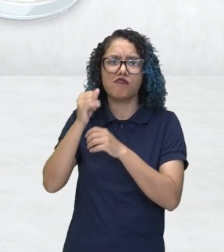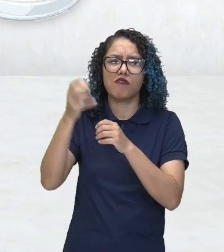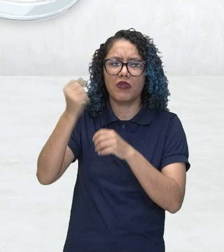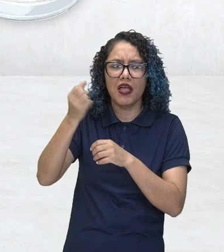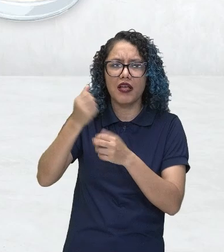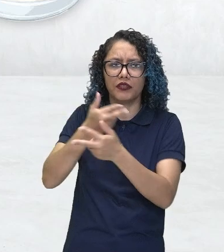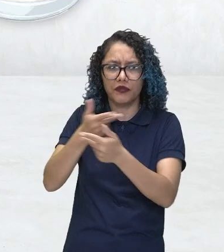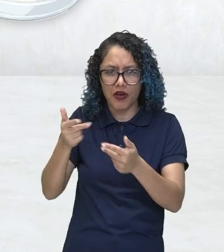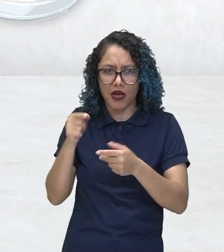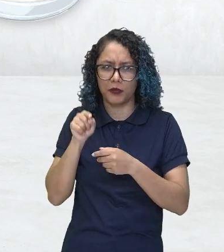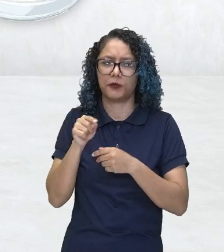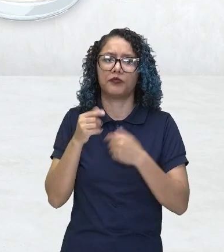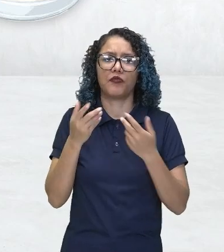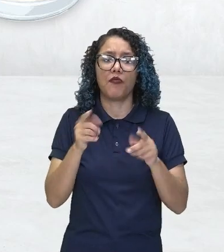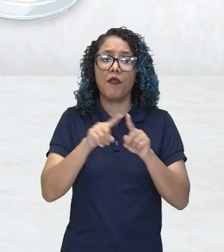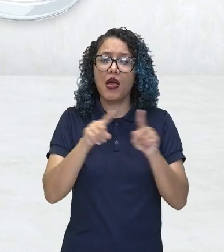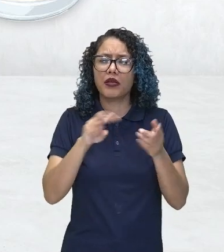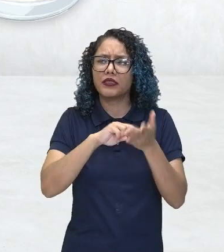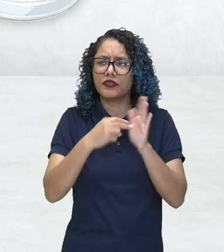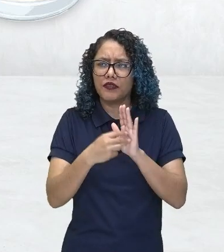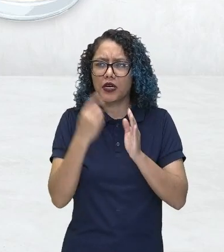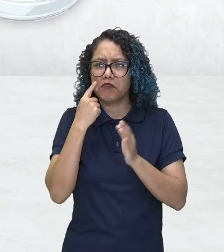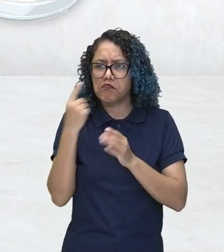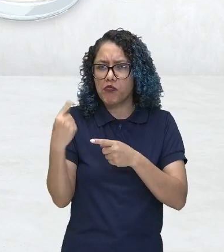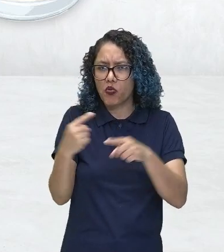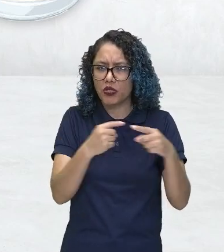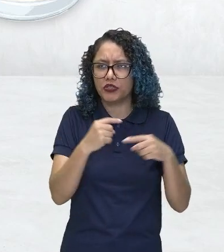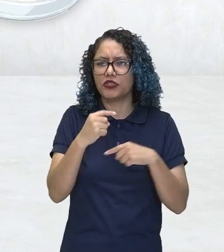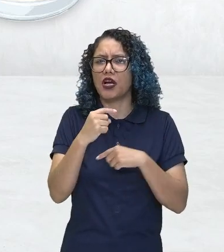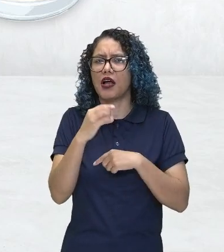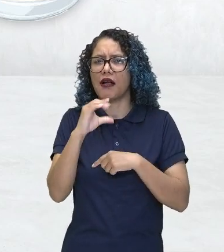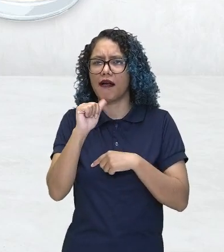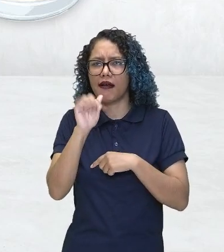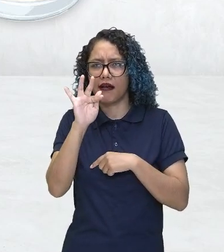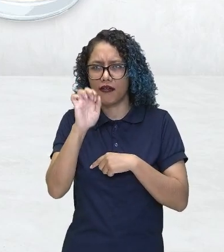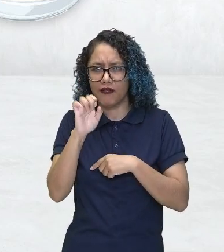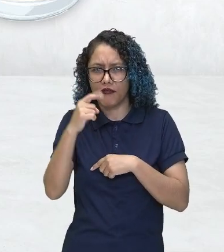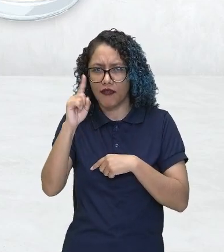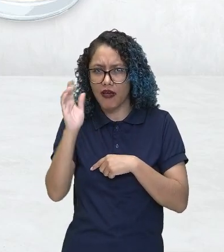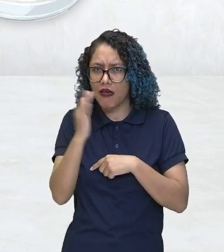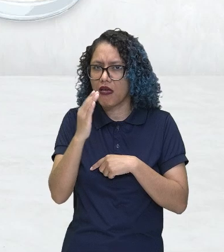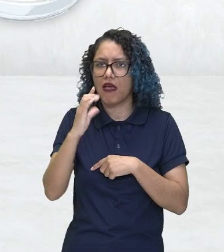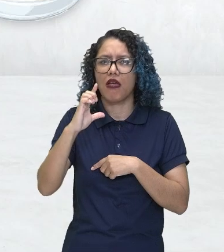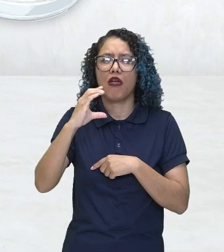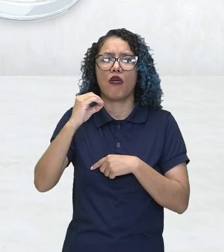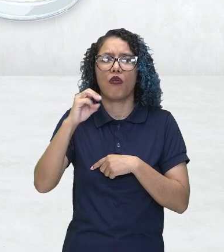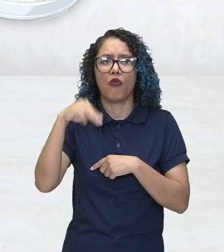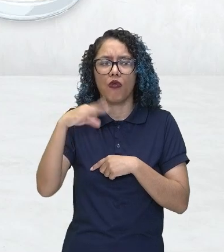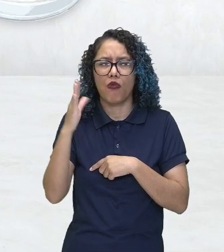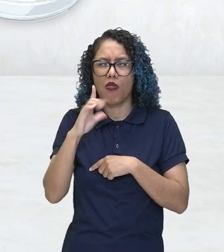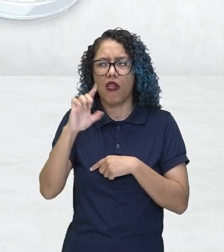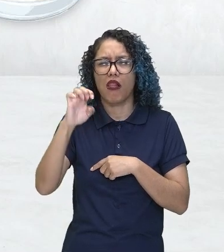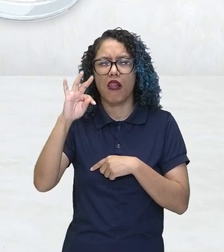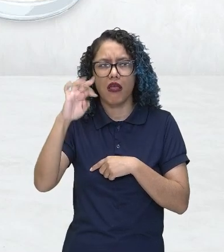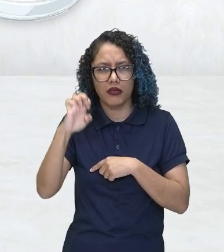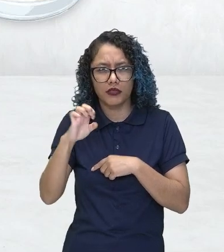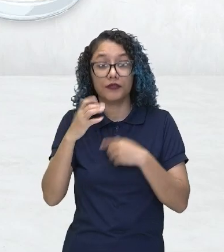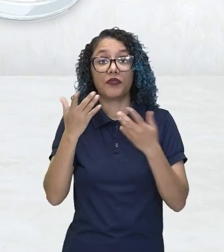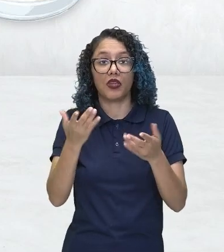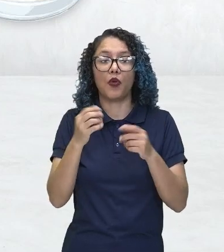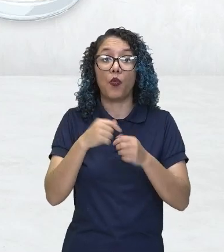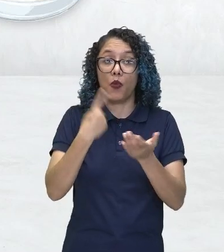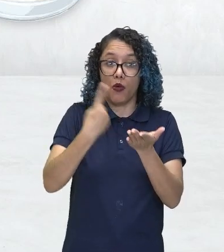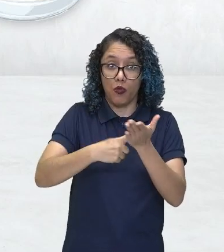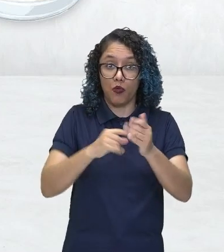que significava, o que era essa política do café com leite? Então foi feito um acordo aí informal,